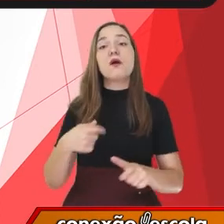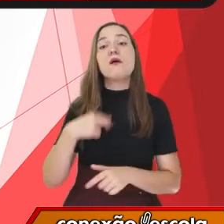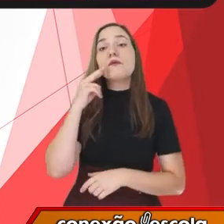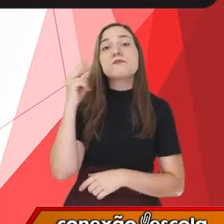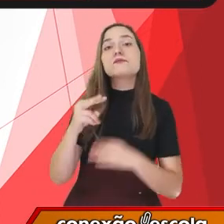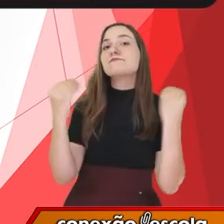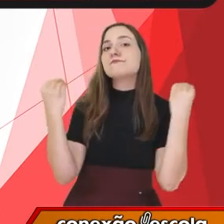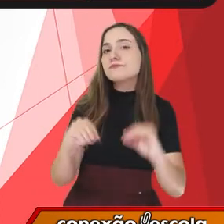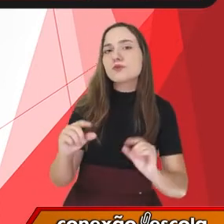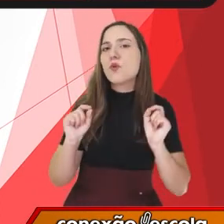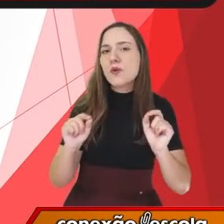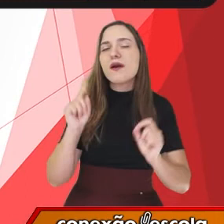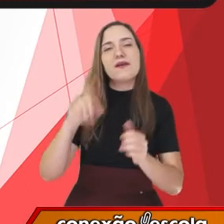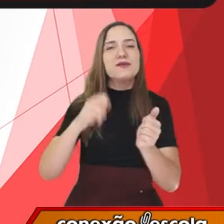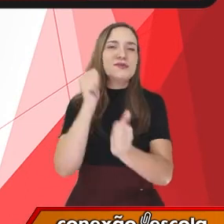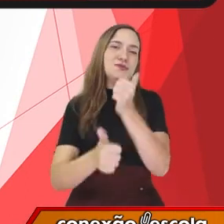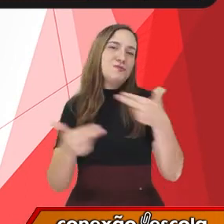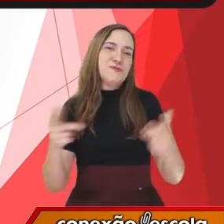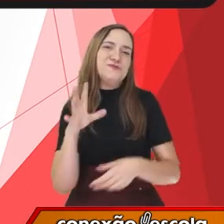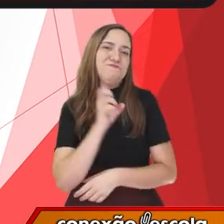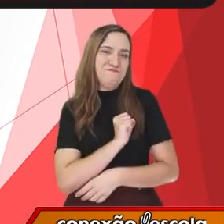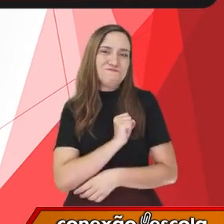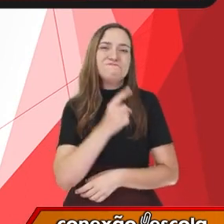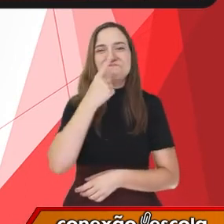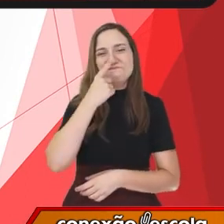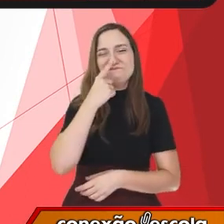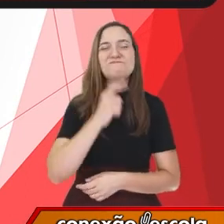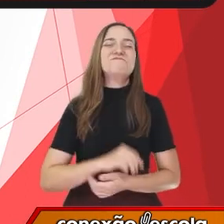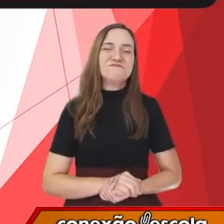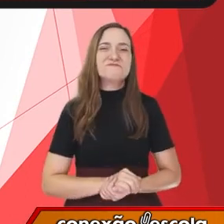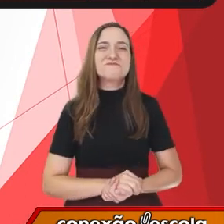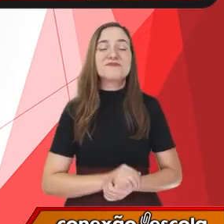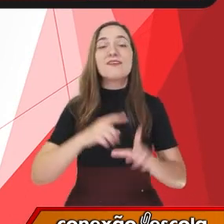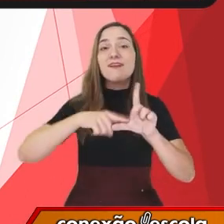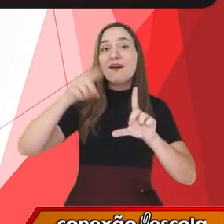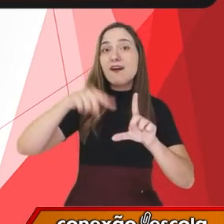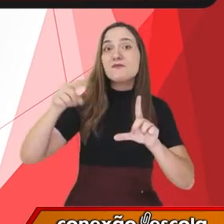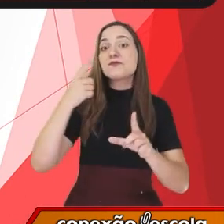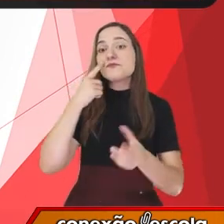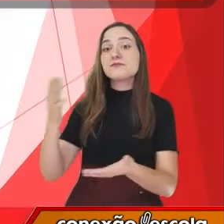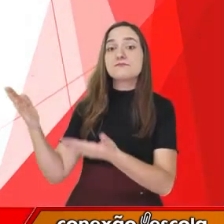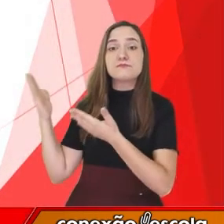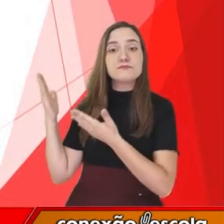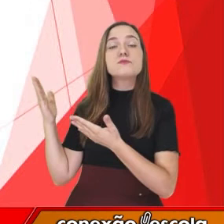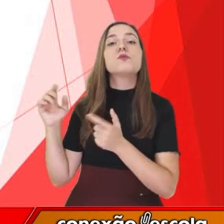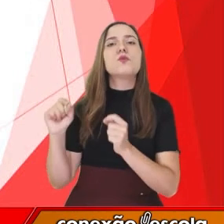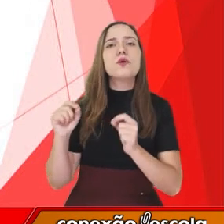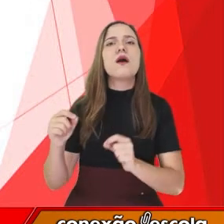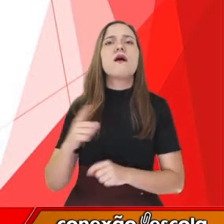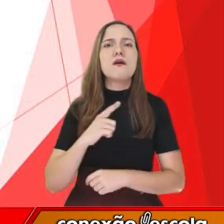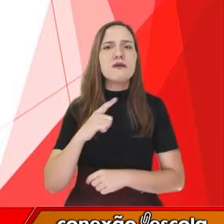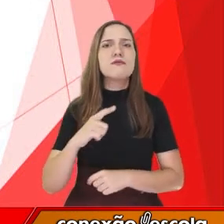a informação refere-se ao esporte preferido. Nesse gráfico construído, percebam que há uma